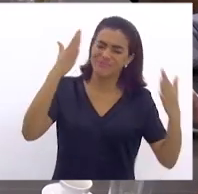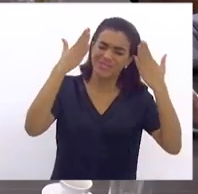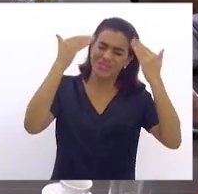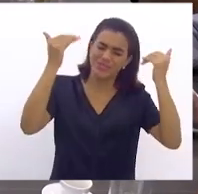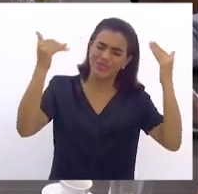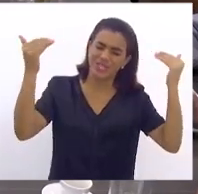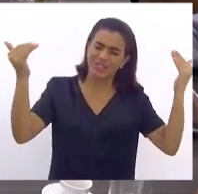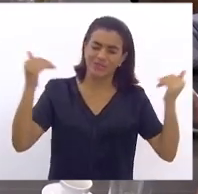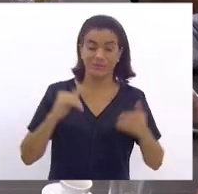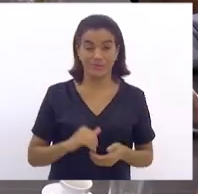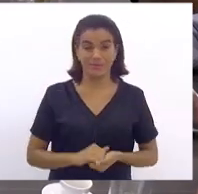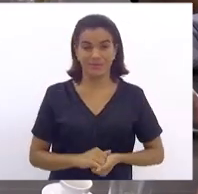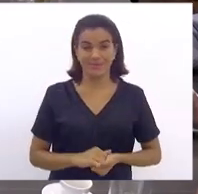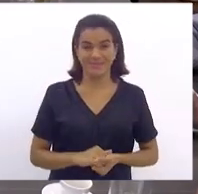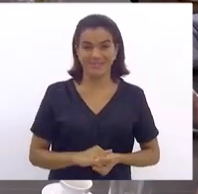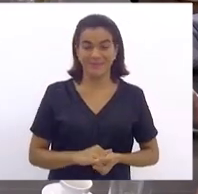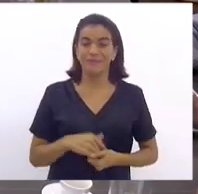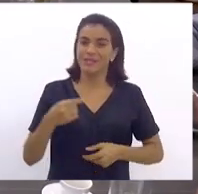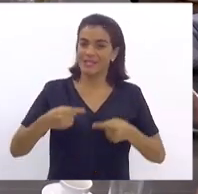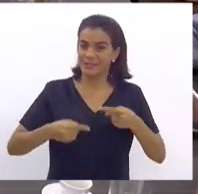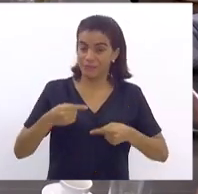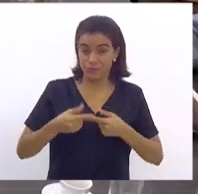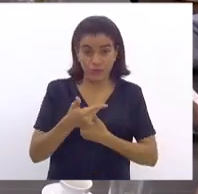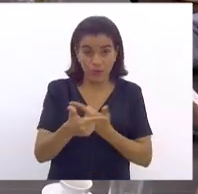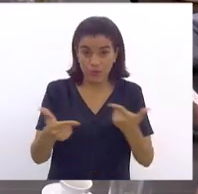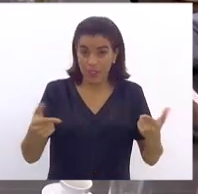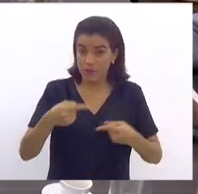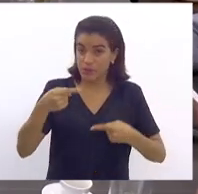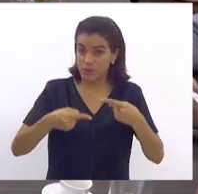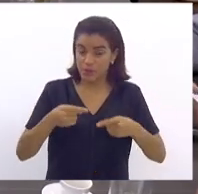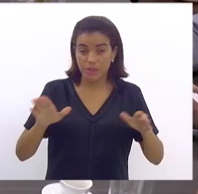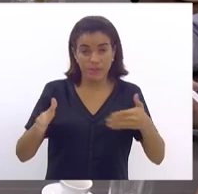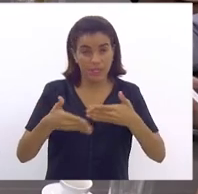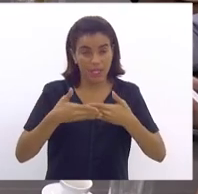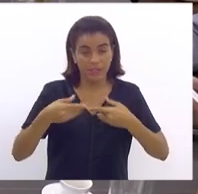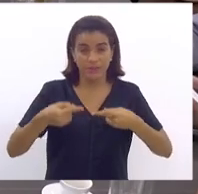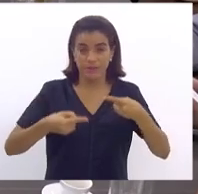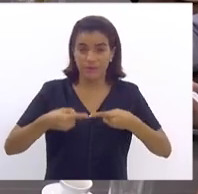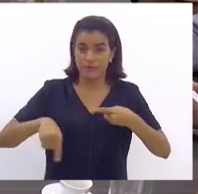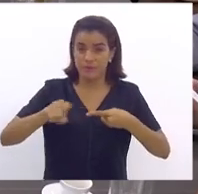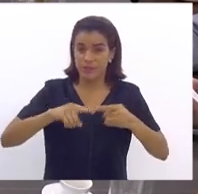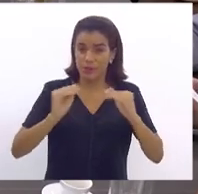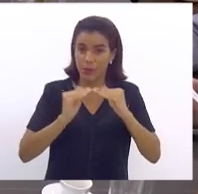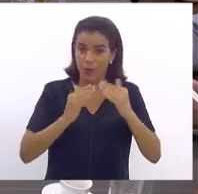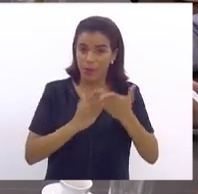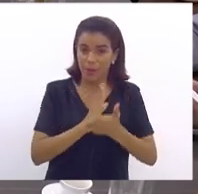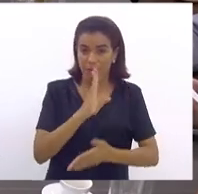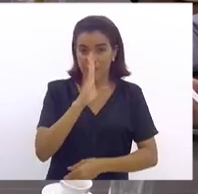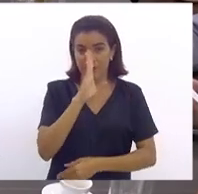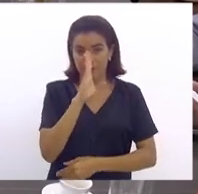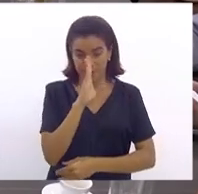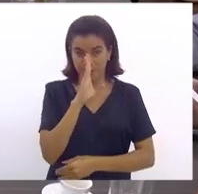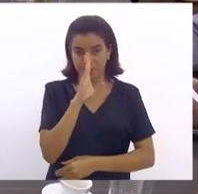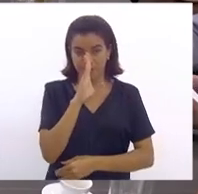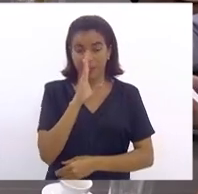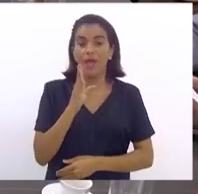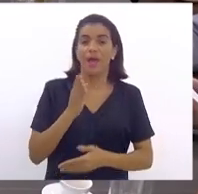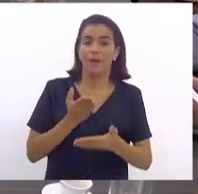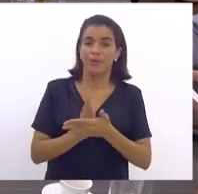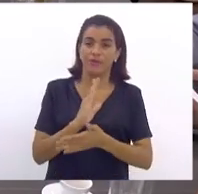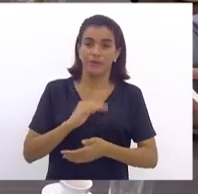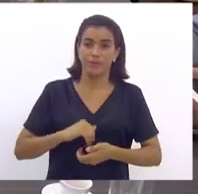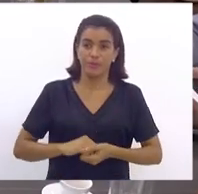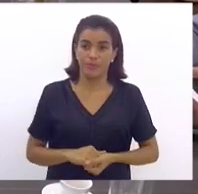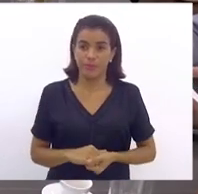sucesso. Ainda em discussão, não havendo quem queira discutir, encerrada a discussão. Os senhores que aprovam permaneçam como estão.